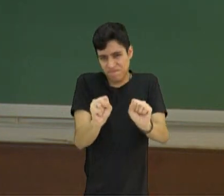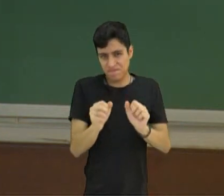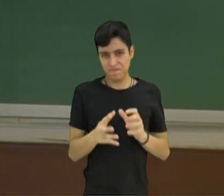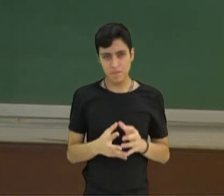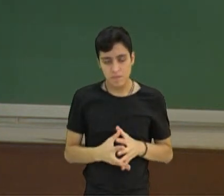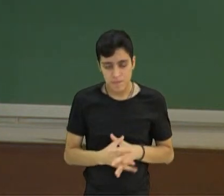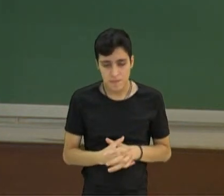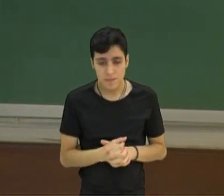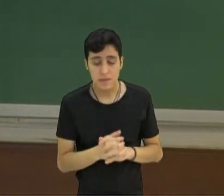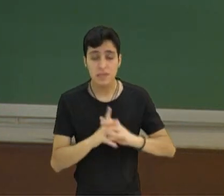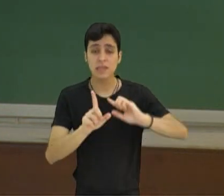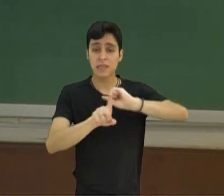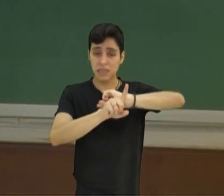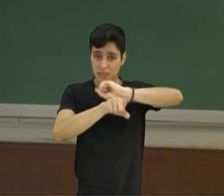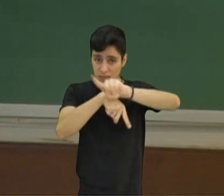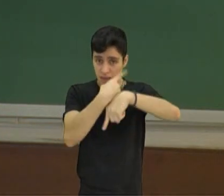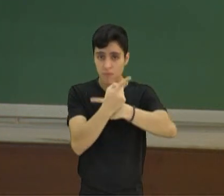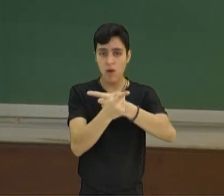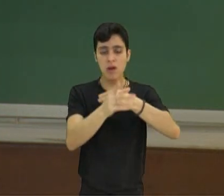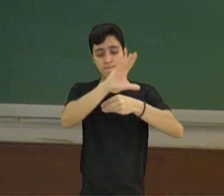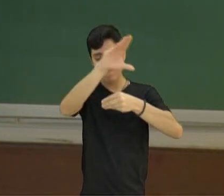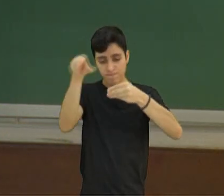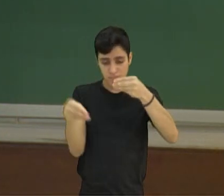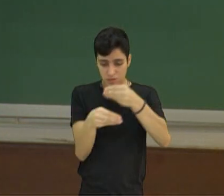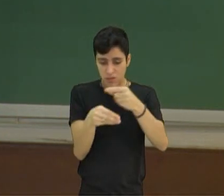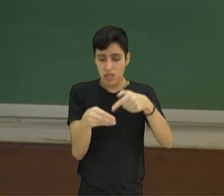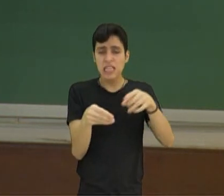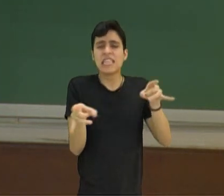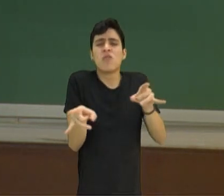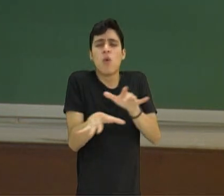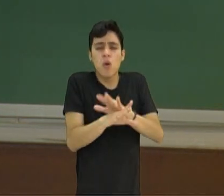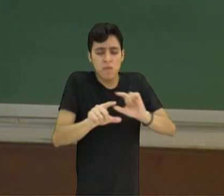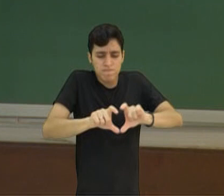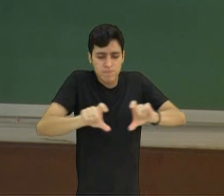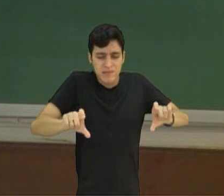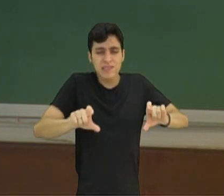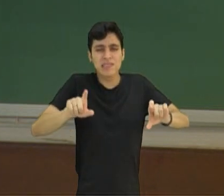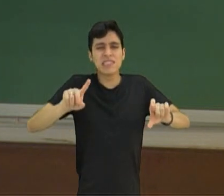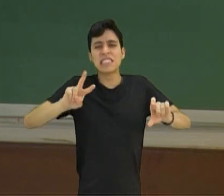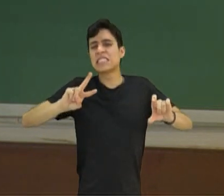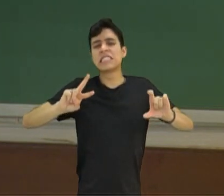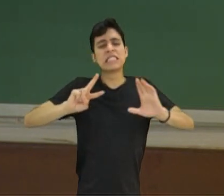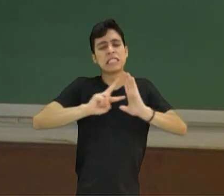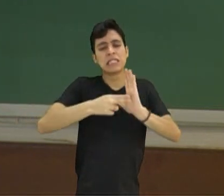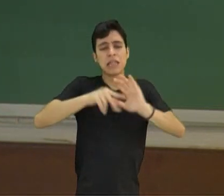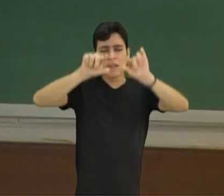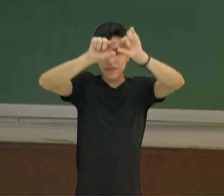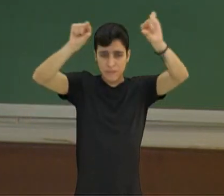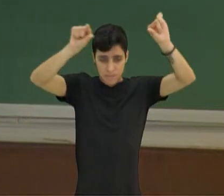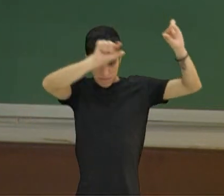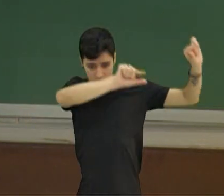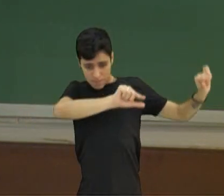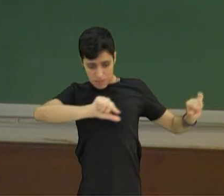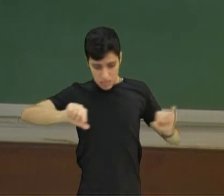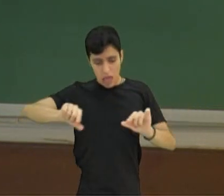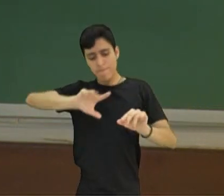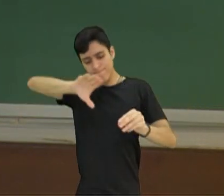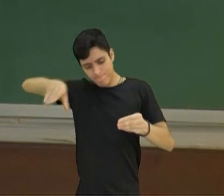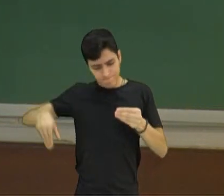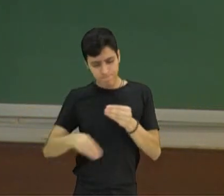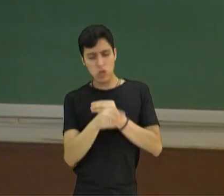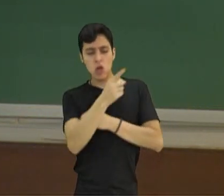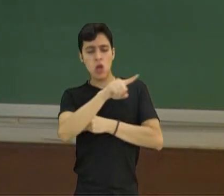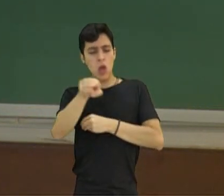vai retomar a opinião, vai retomar a tese e apresentar algumas ideias para solucionar o problema.